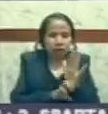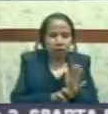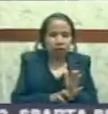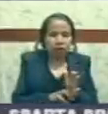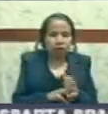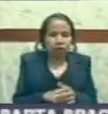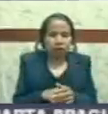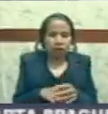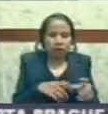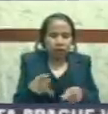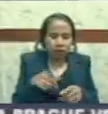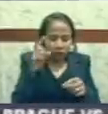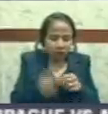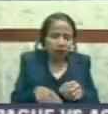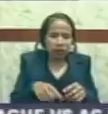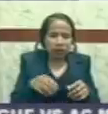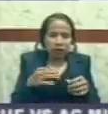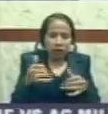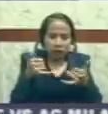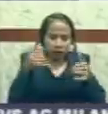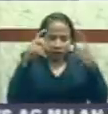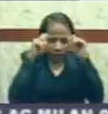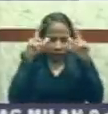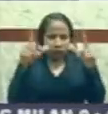companhia ida la bel halimar timor leste ne